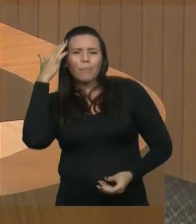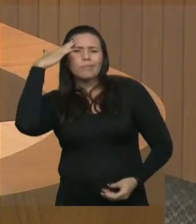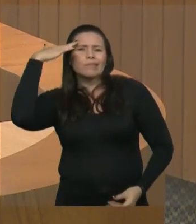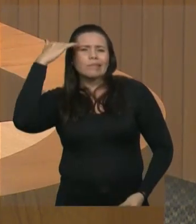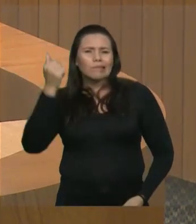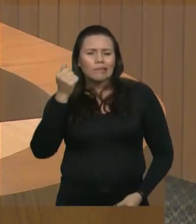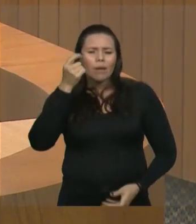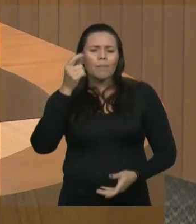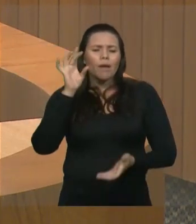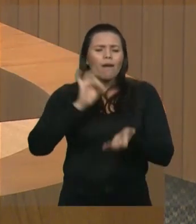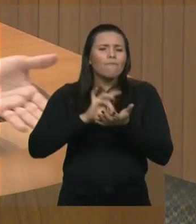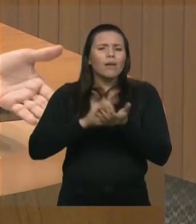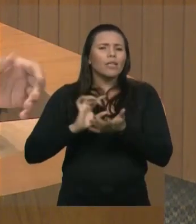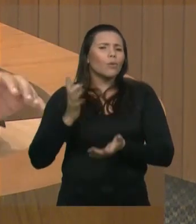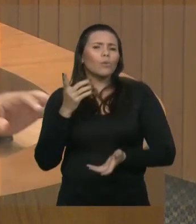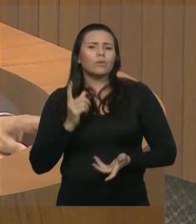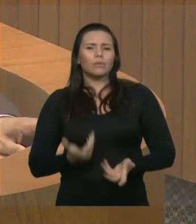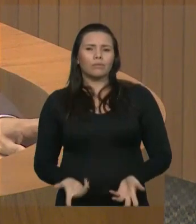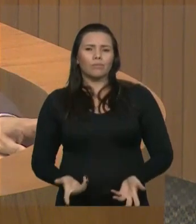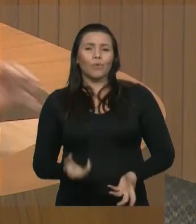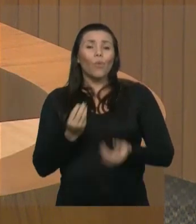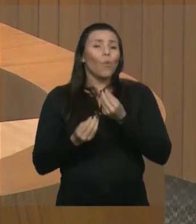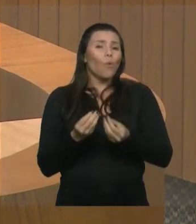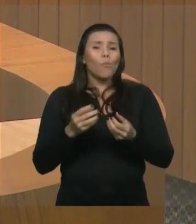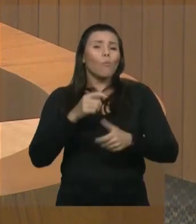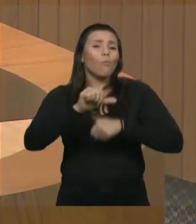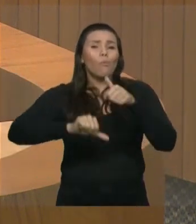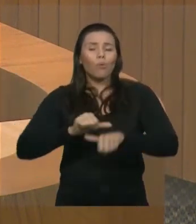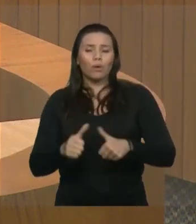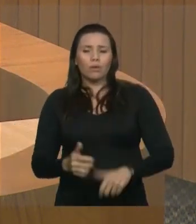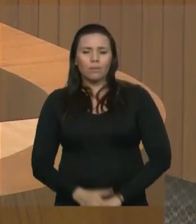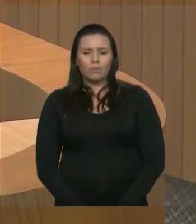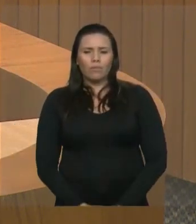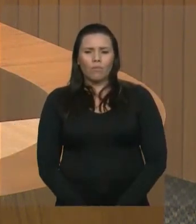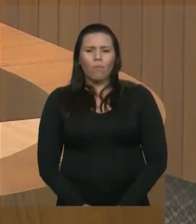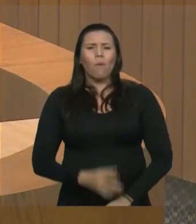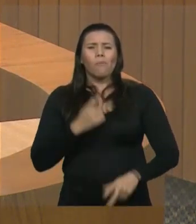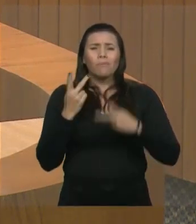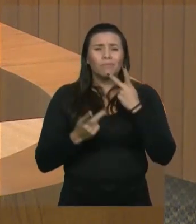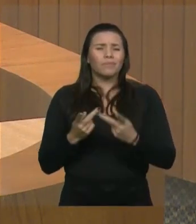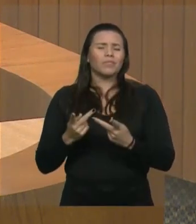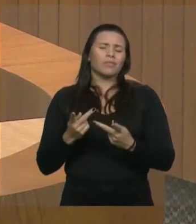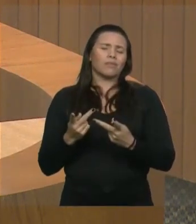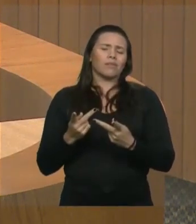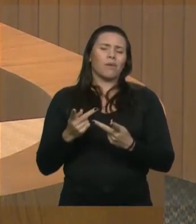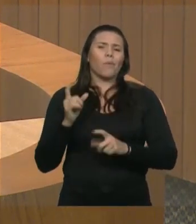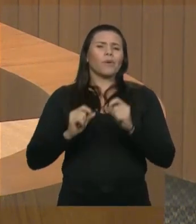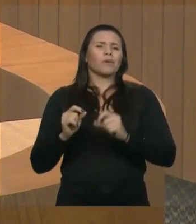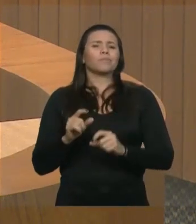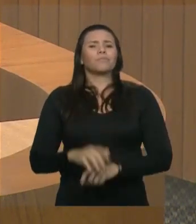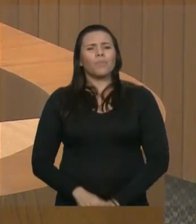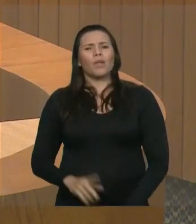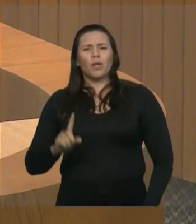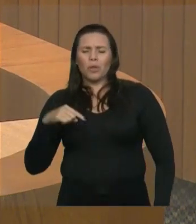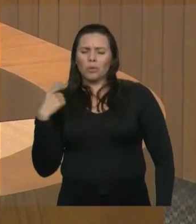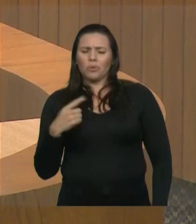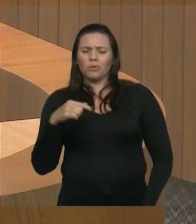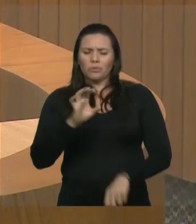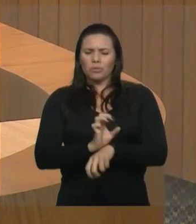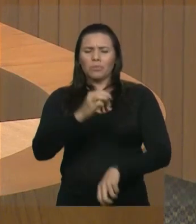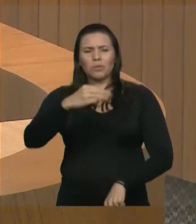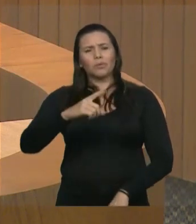dizem que nós temos o melhor governador do Brasil. Como temos o melhor governador do Brasil se temos o estado mais